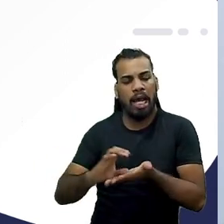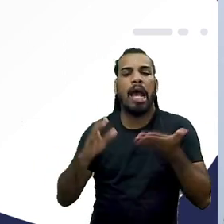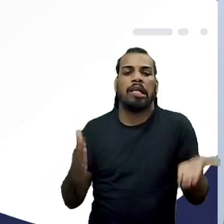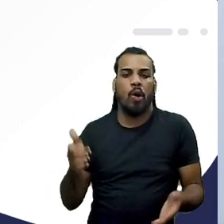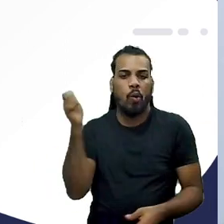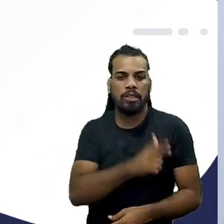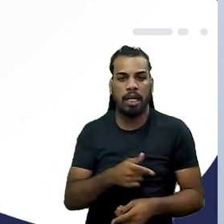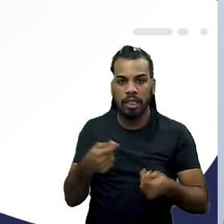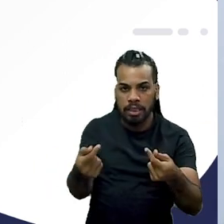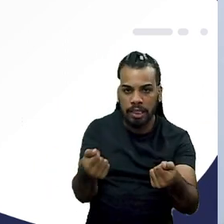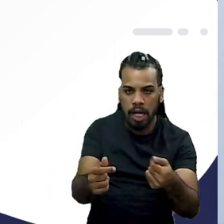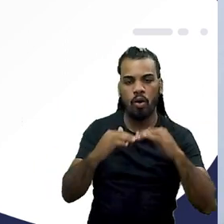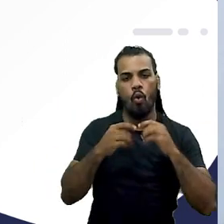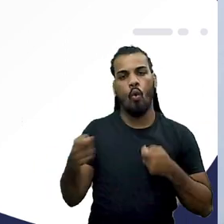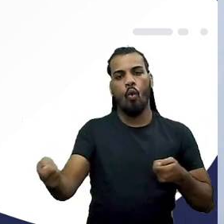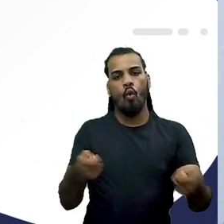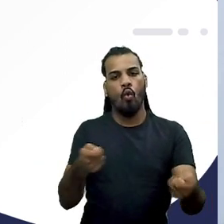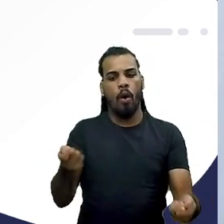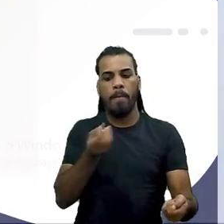financeiro da empresa.